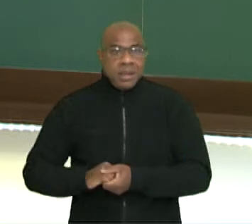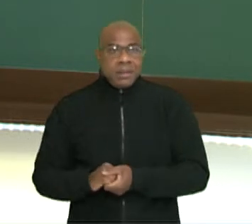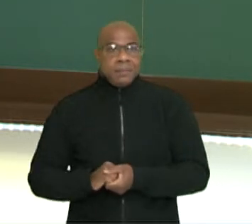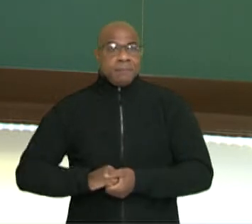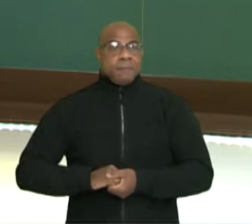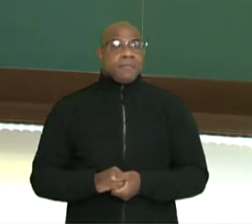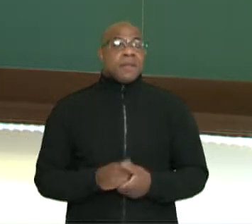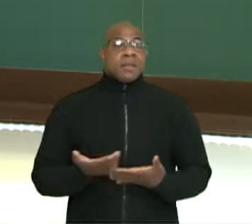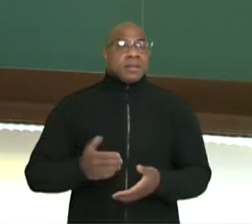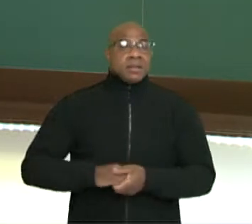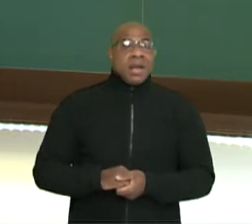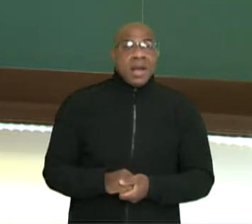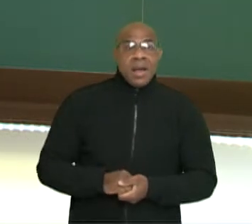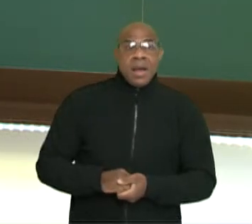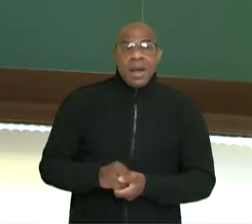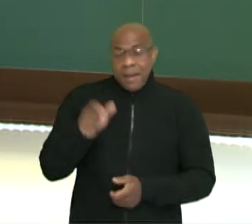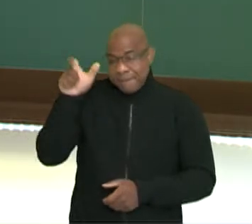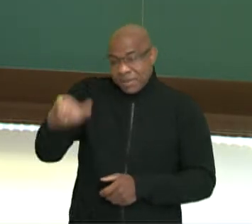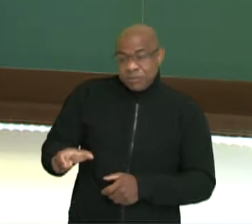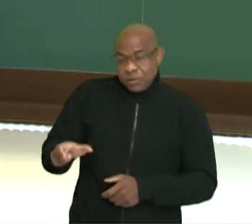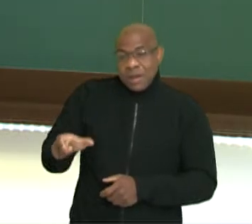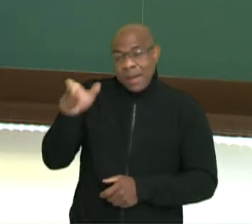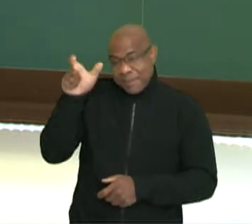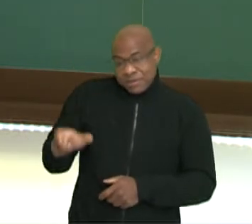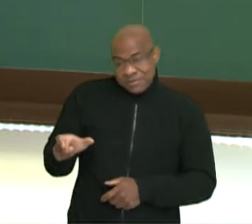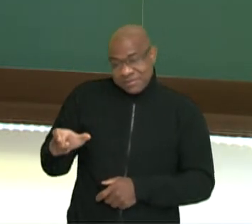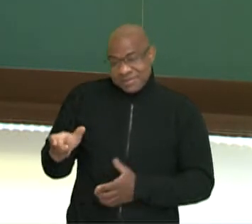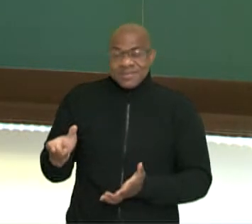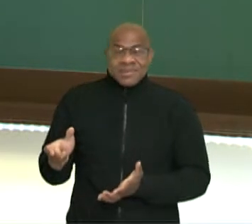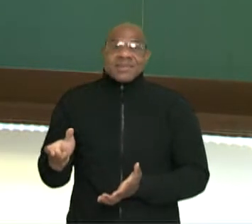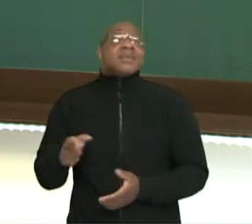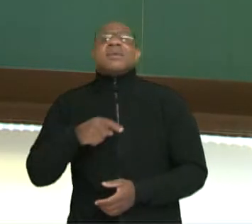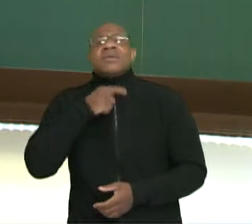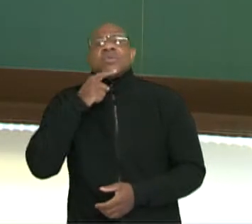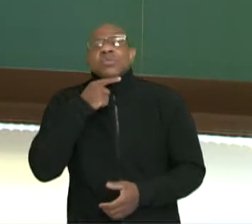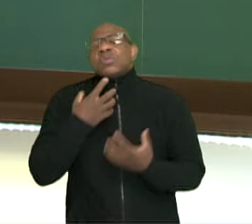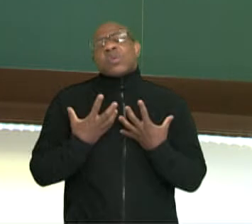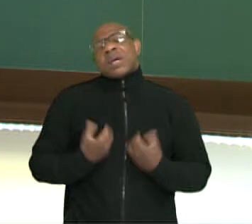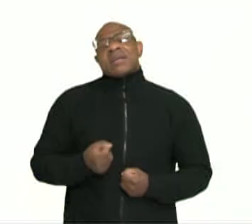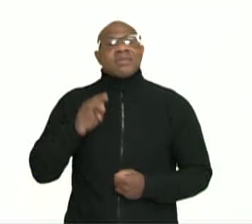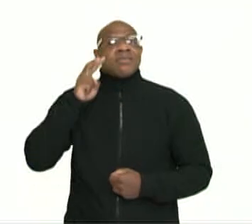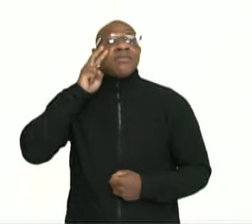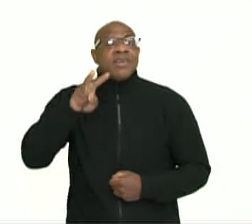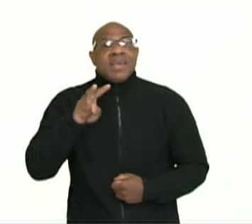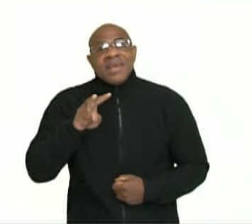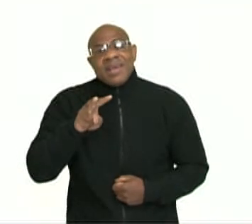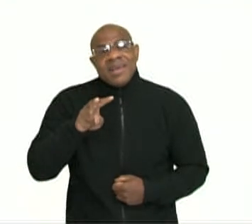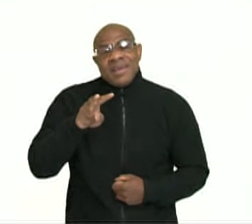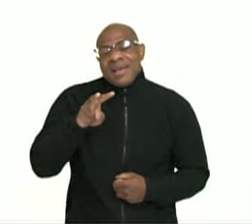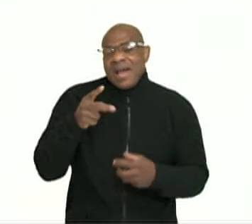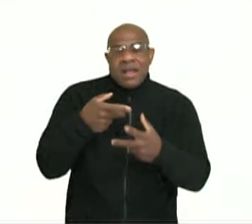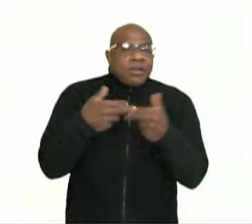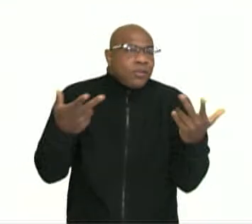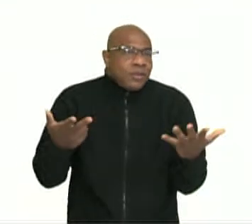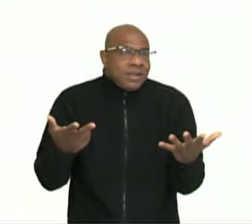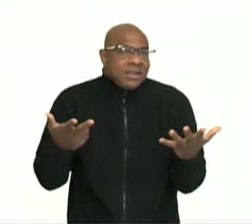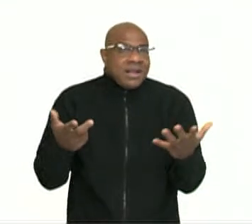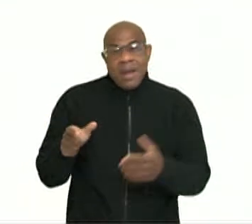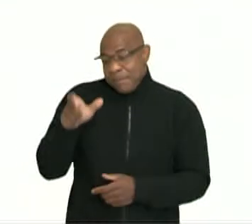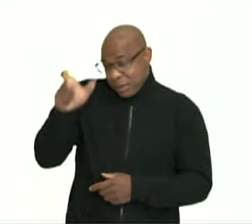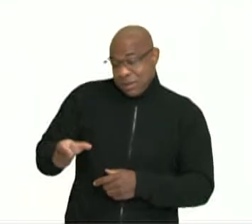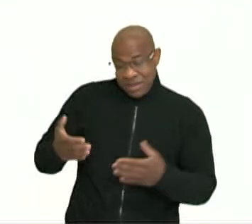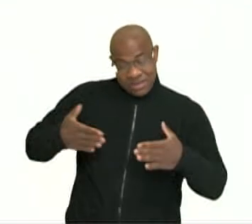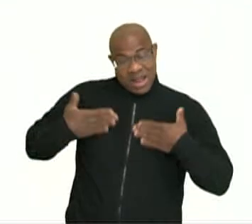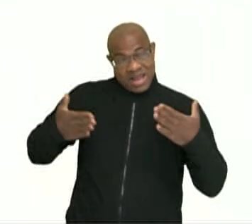não cansa de ver as coisas com extremo otimismo, mesmo quando a situação exige um pouco de medo, um pouco de